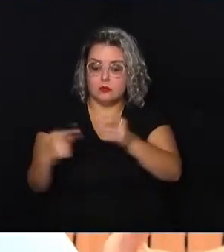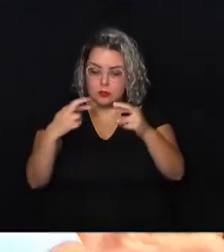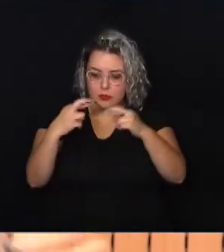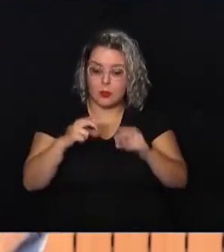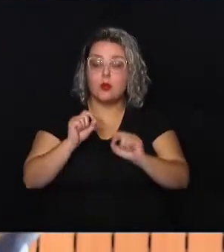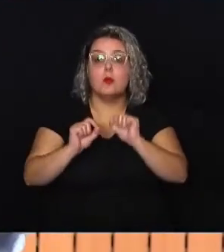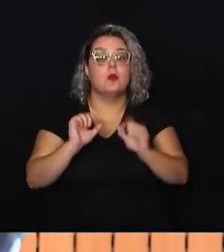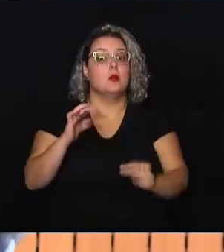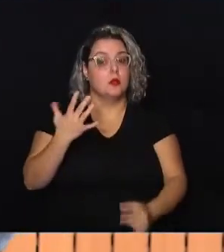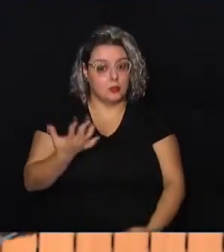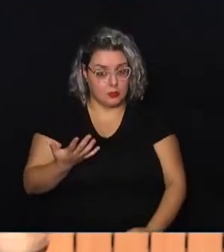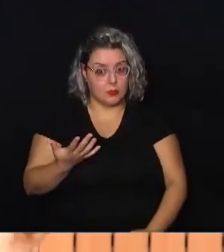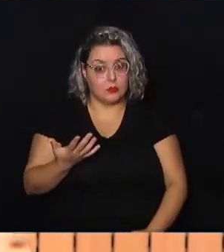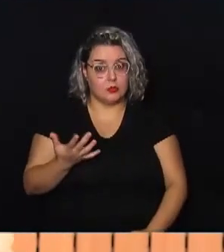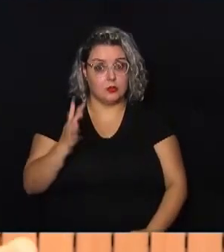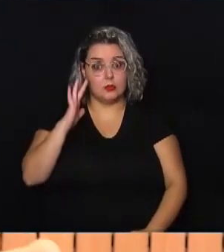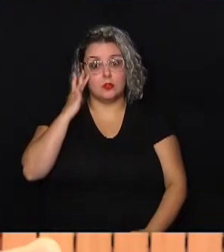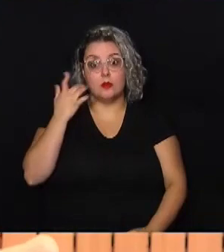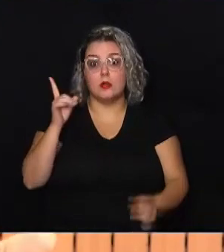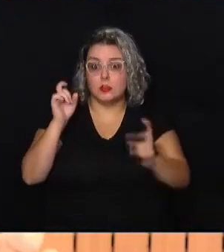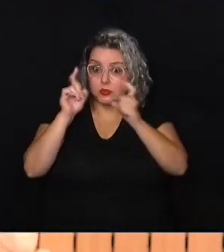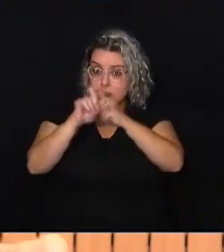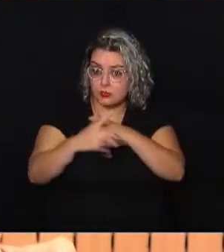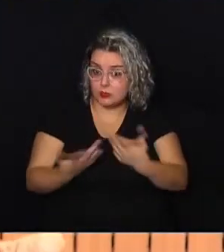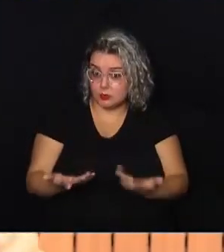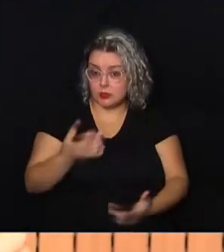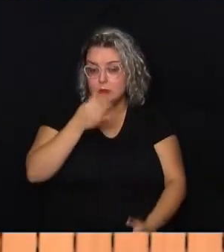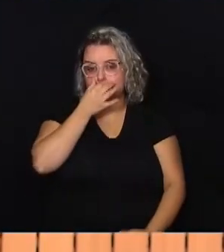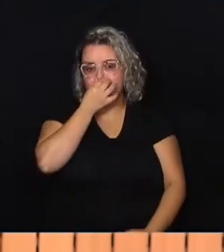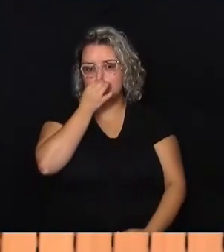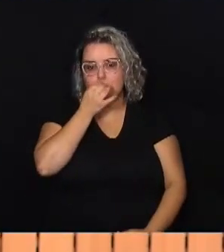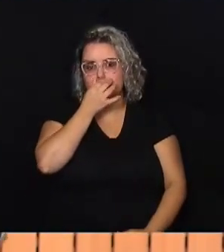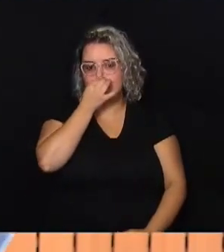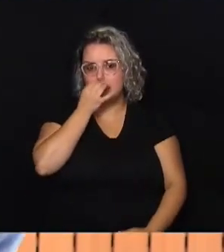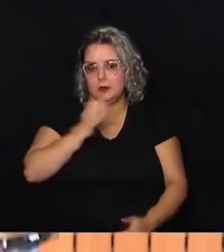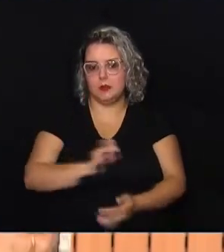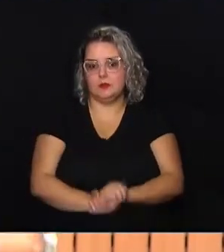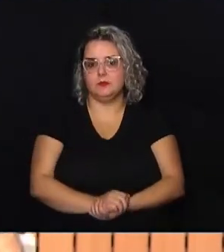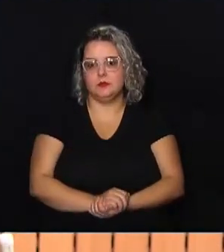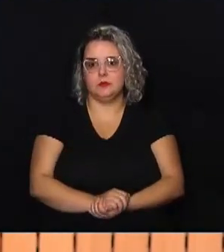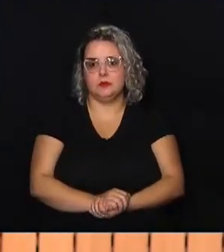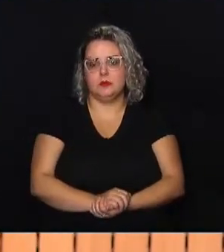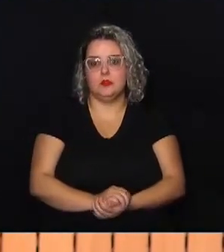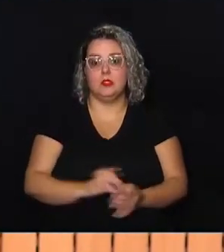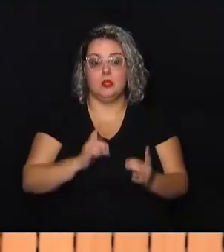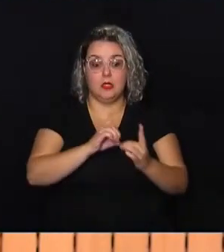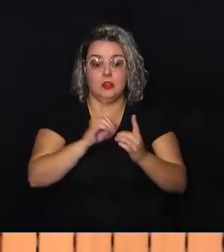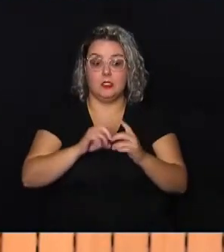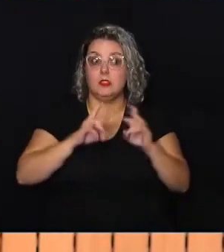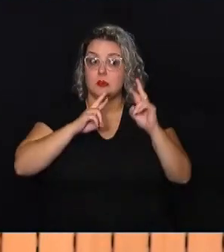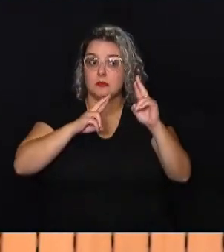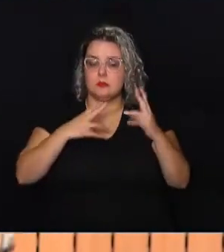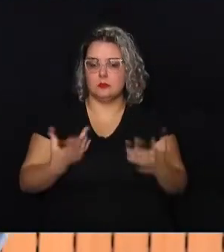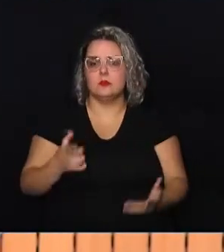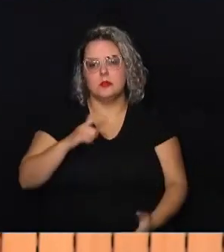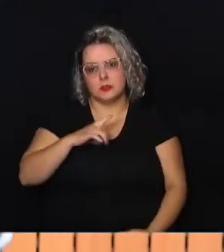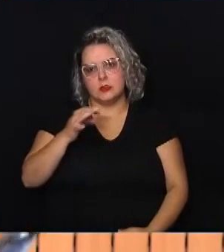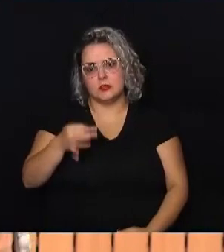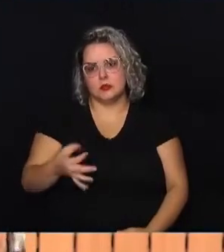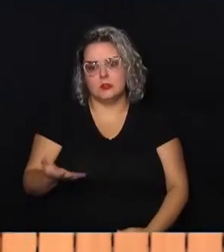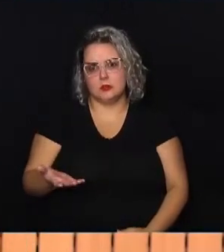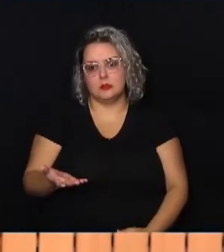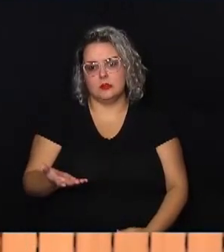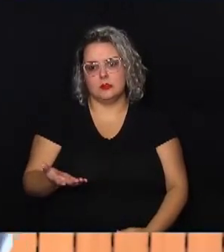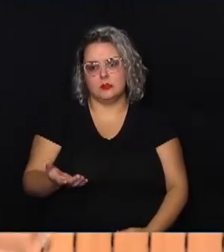está acontecendo. Eu acho difícil, né, a gente atender à expectativa, mas eu tenho certeza que